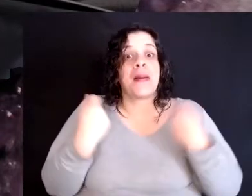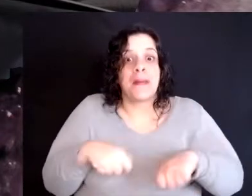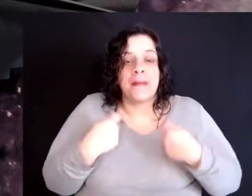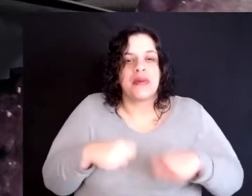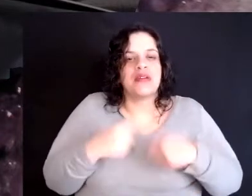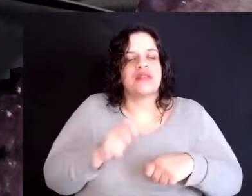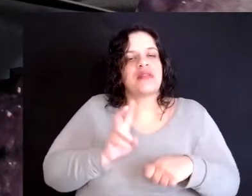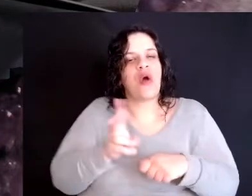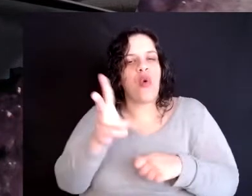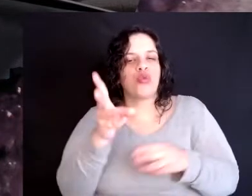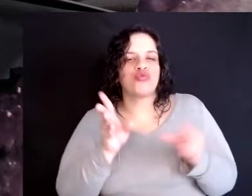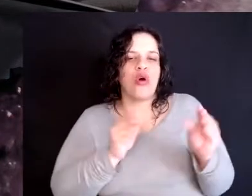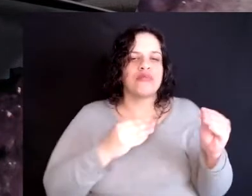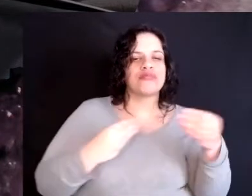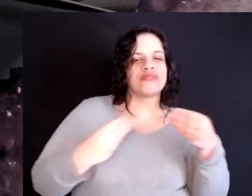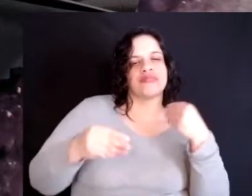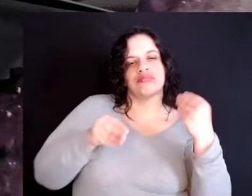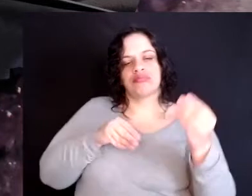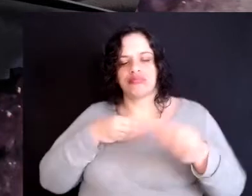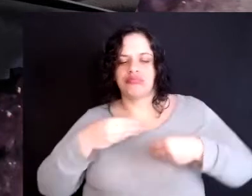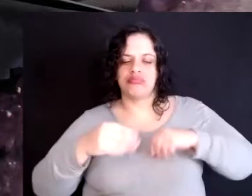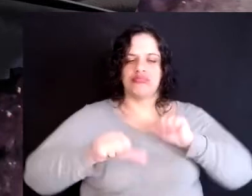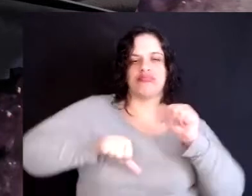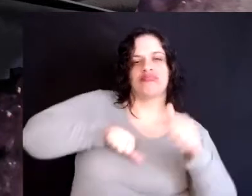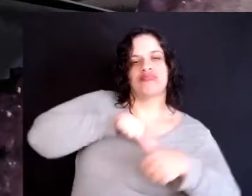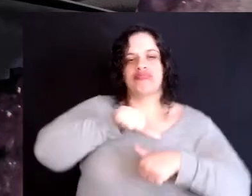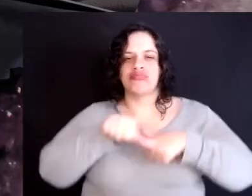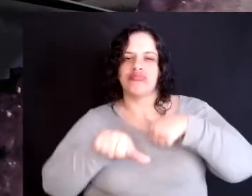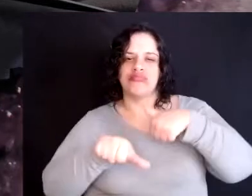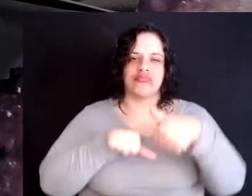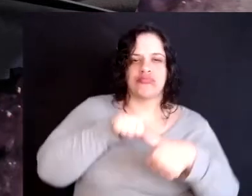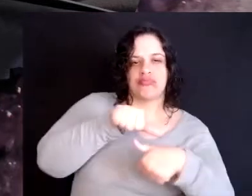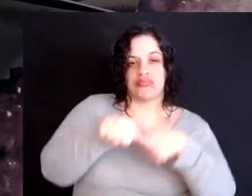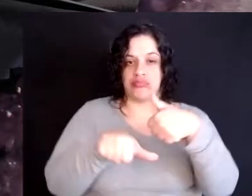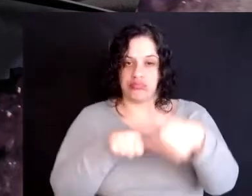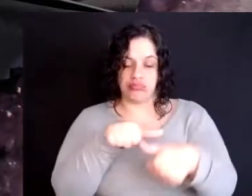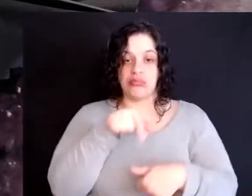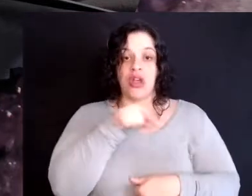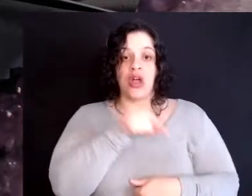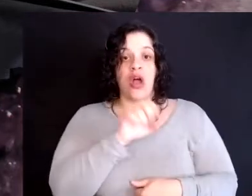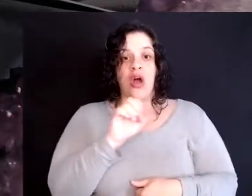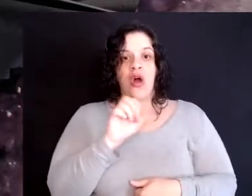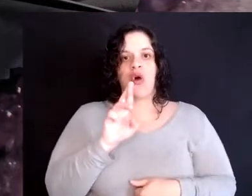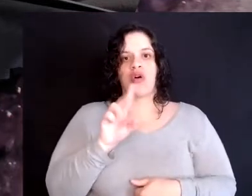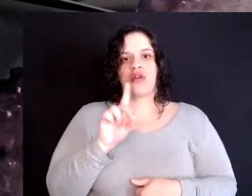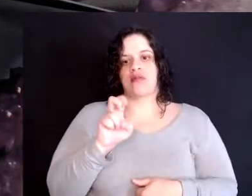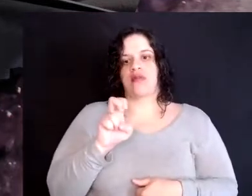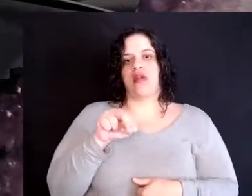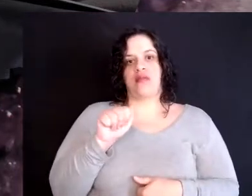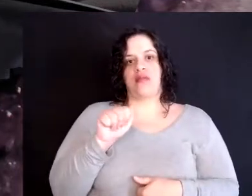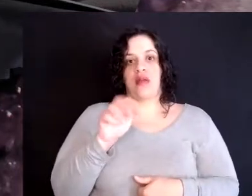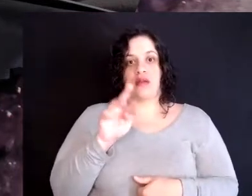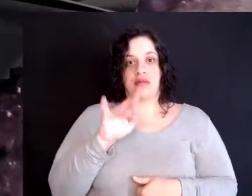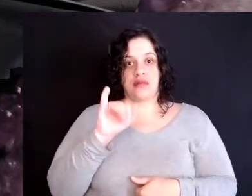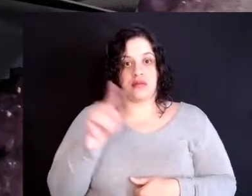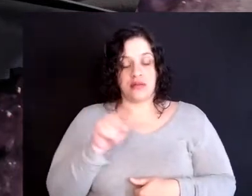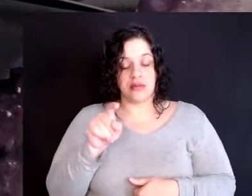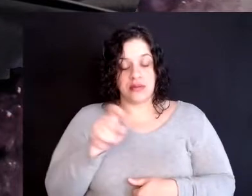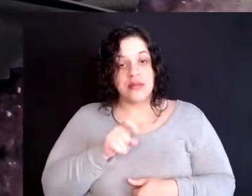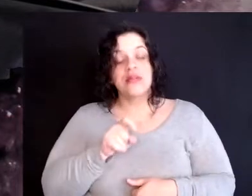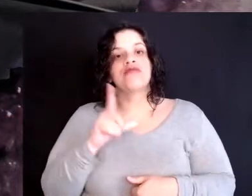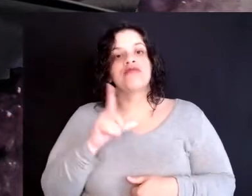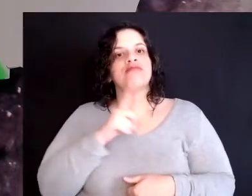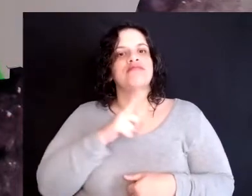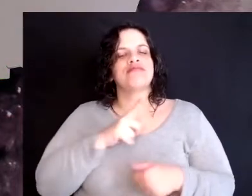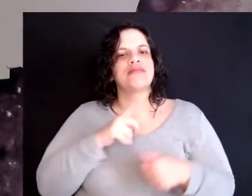a flexibilidade. E Ordenatrix, então, vai enfrentar esse obstáculo criando o